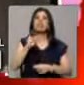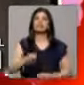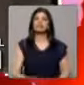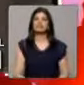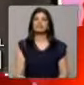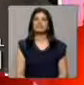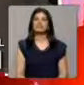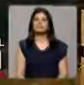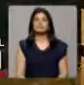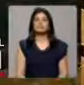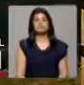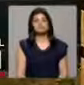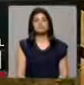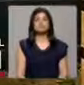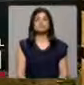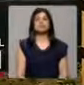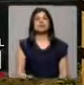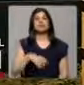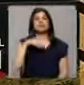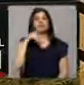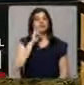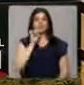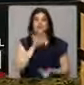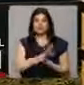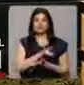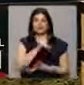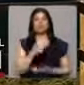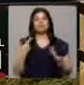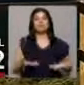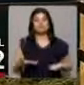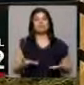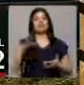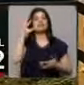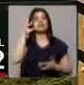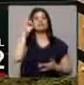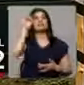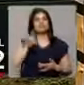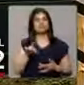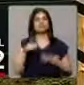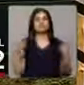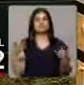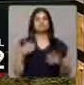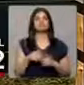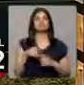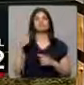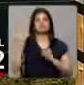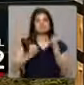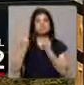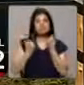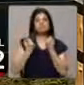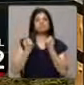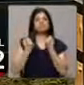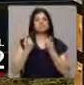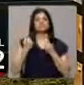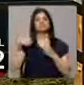altura bem Cristina o que aqui dominou toda a tarde Além dos meios terrestres e Aéreos